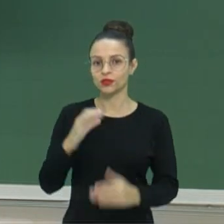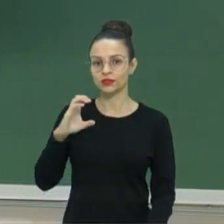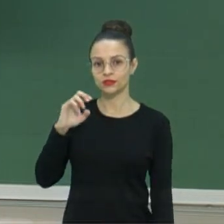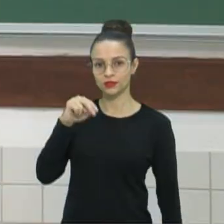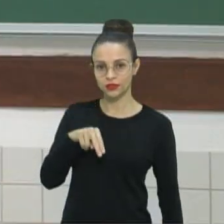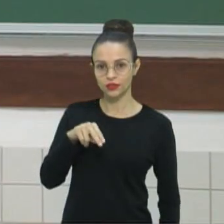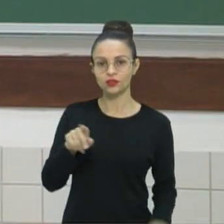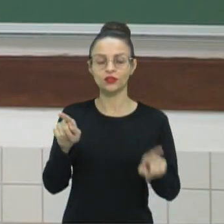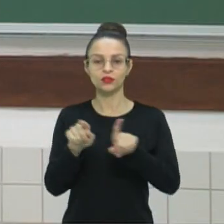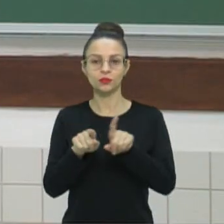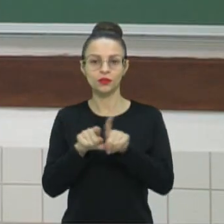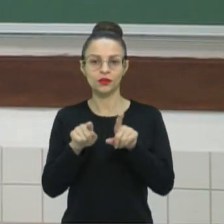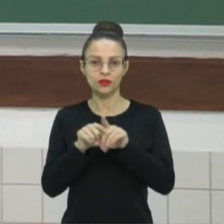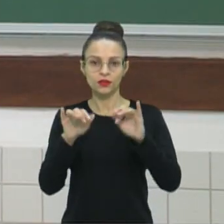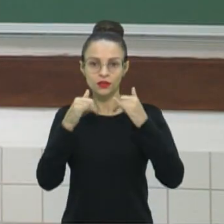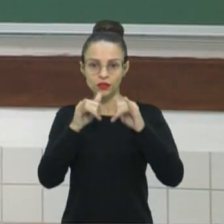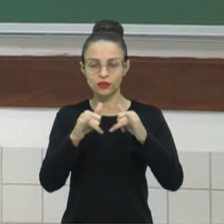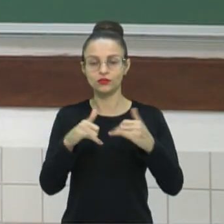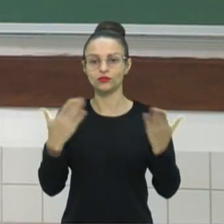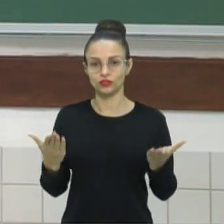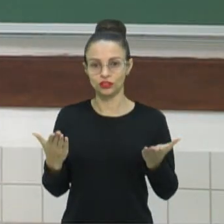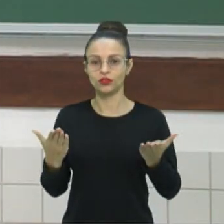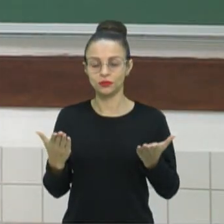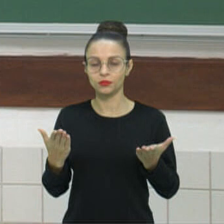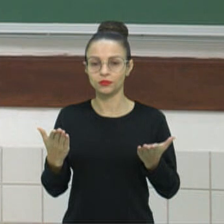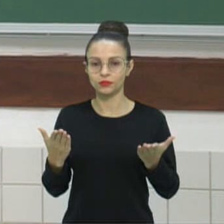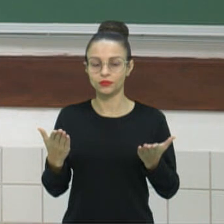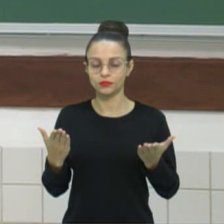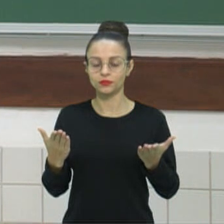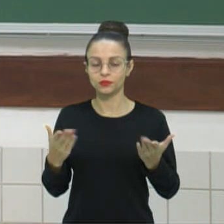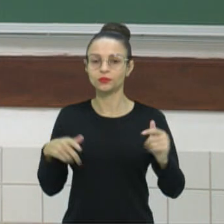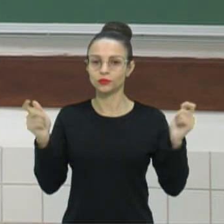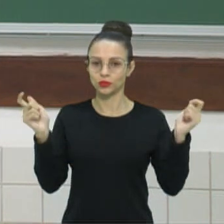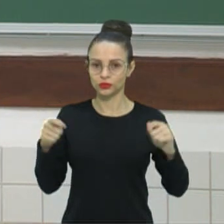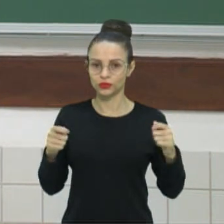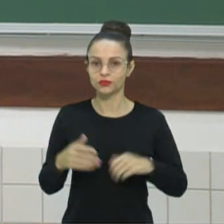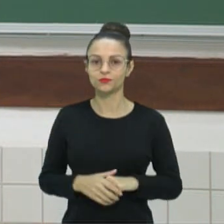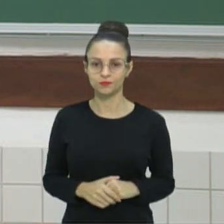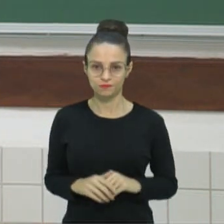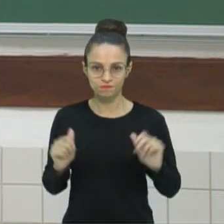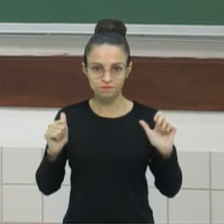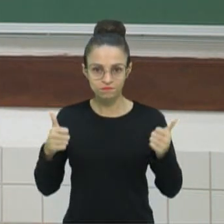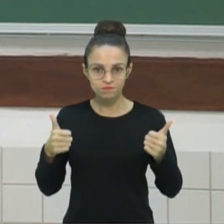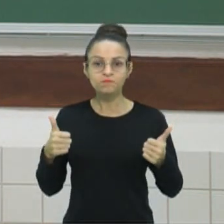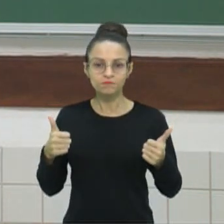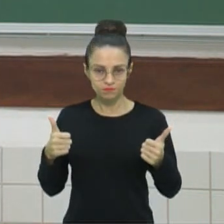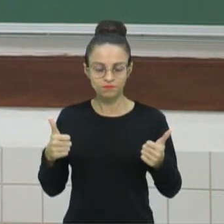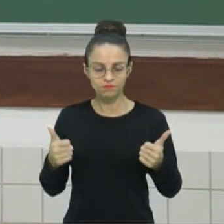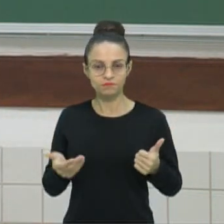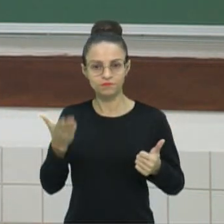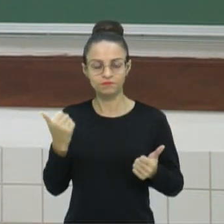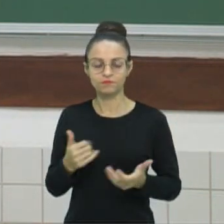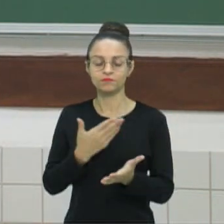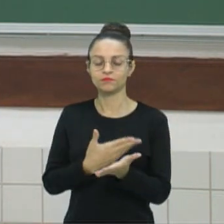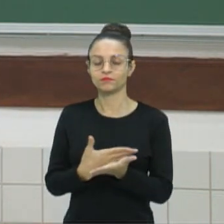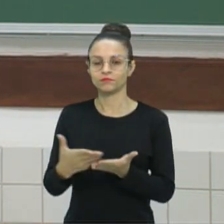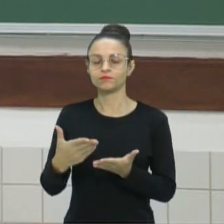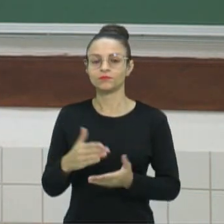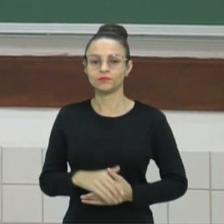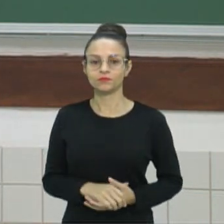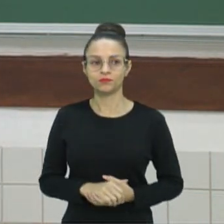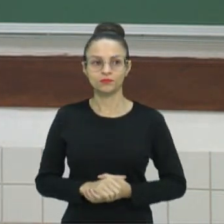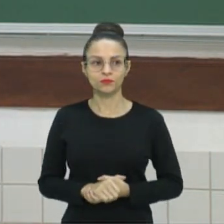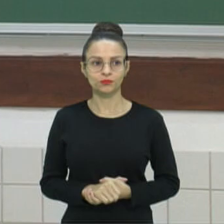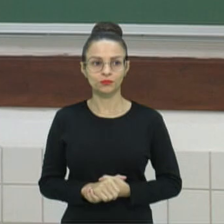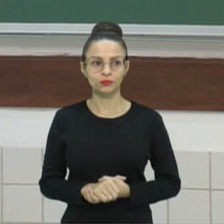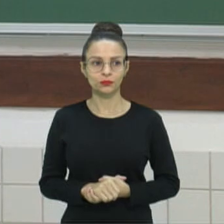cinética e, consequentemente, as energias potenciais. Beleza? Então, vamos começar aqui com bala aqui na